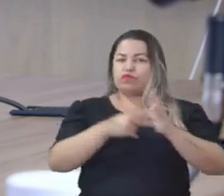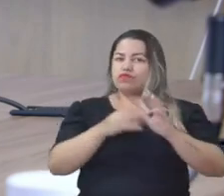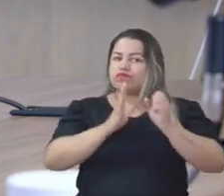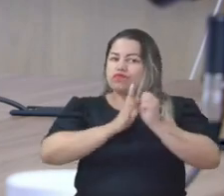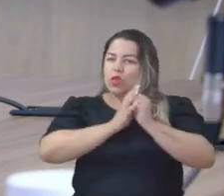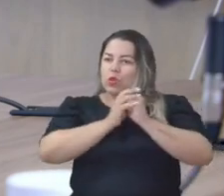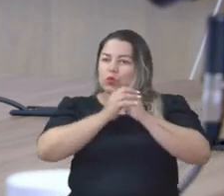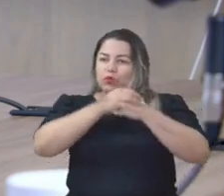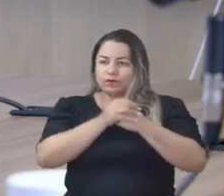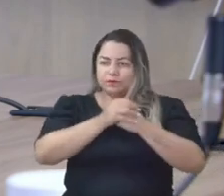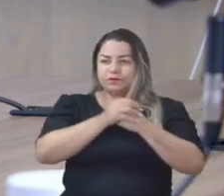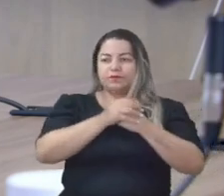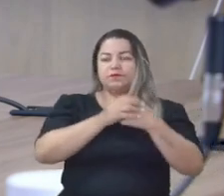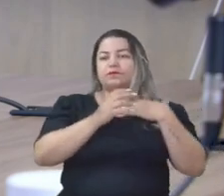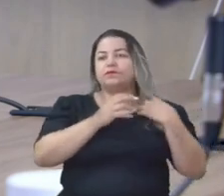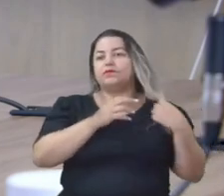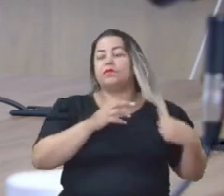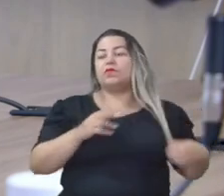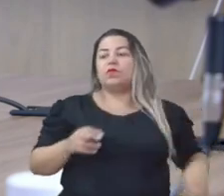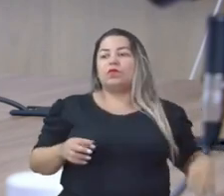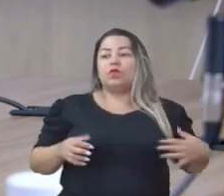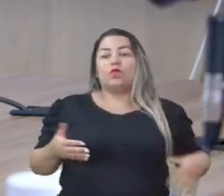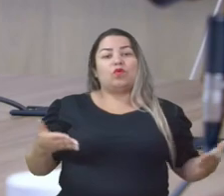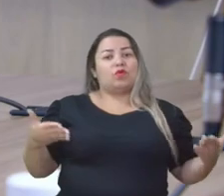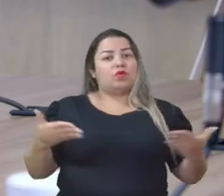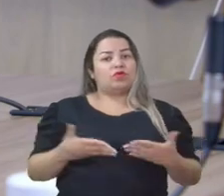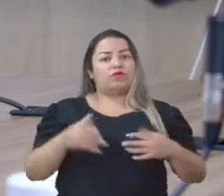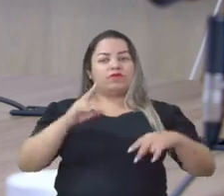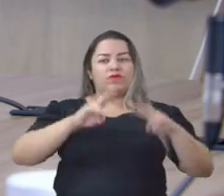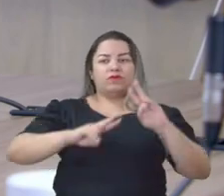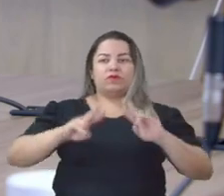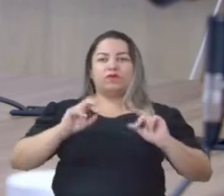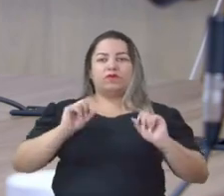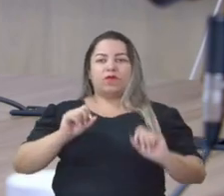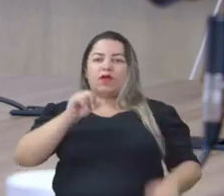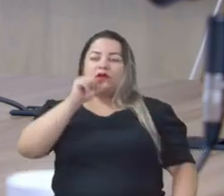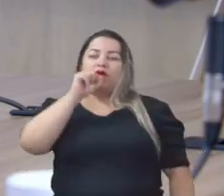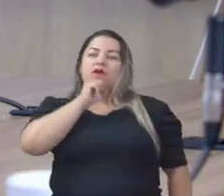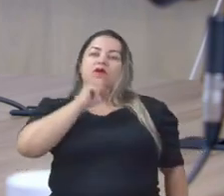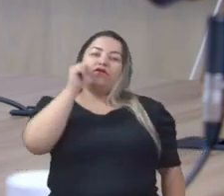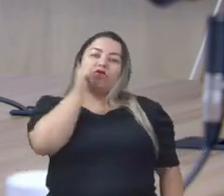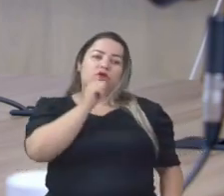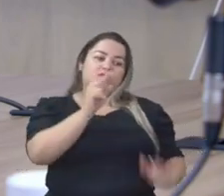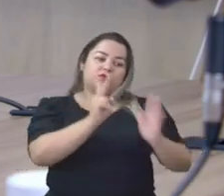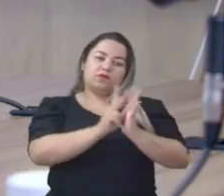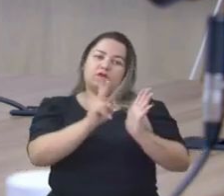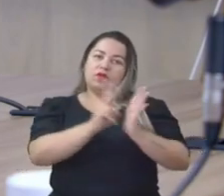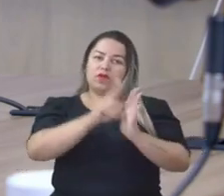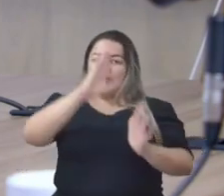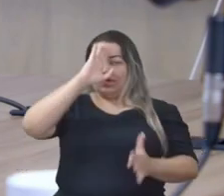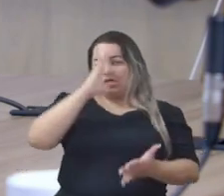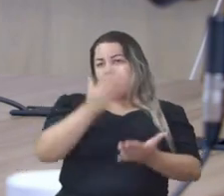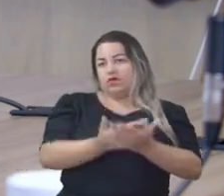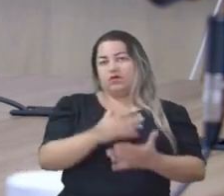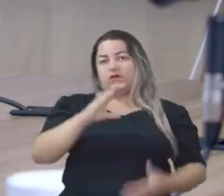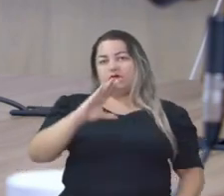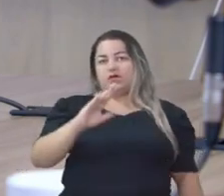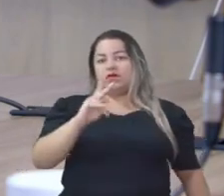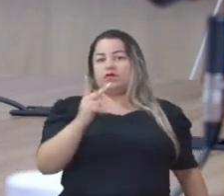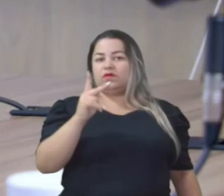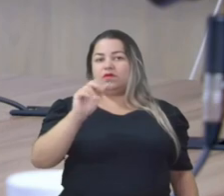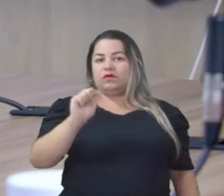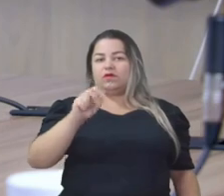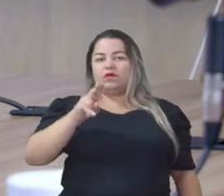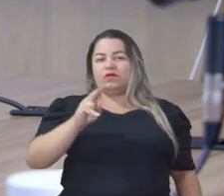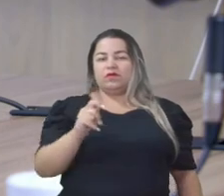por exemplo, hoje eu vi que eu tenho uma avó que é indígena e tal, eu acredito que seja Chavante. Pra gente é um pouco